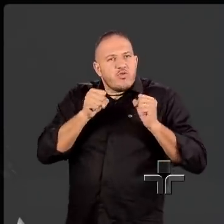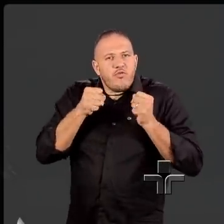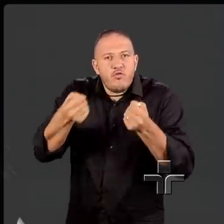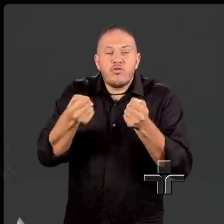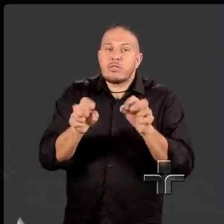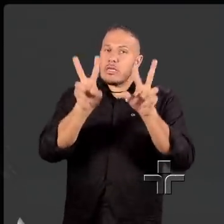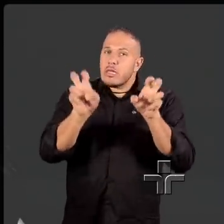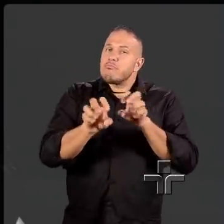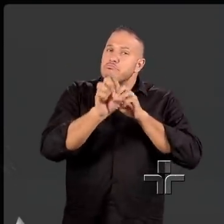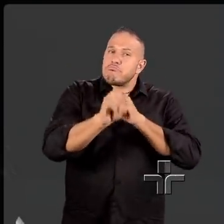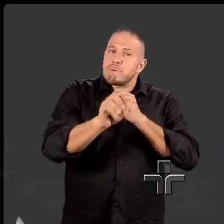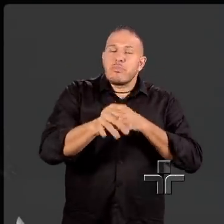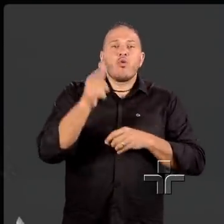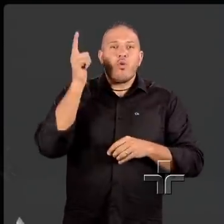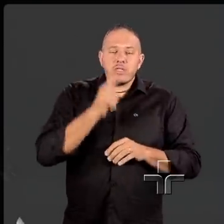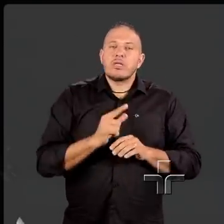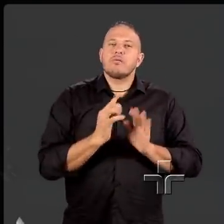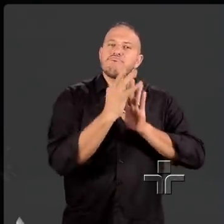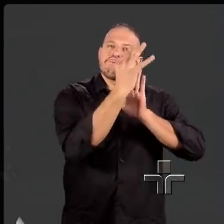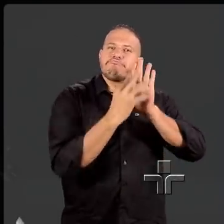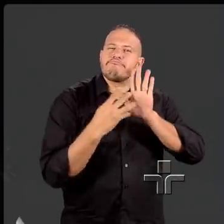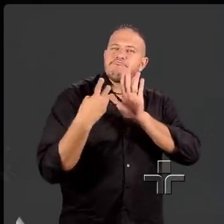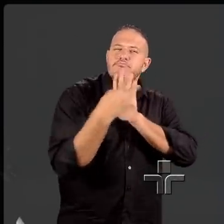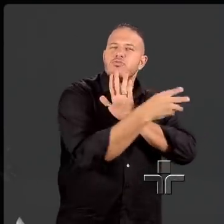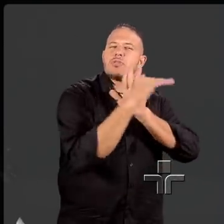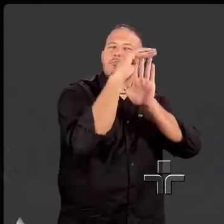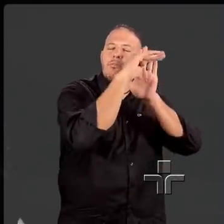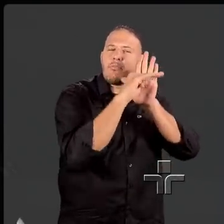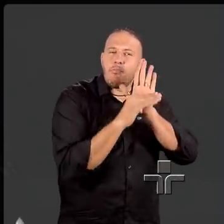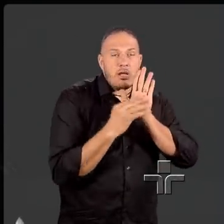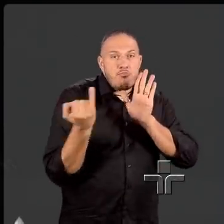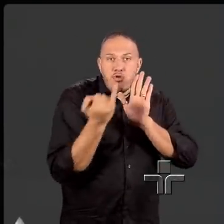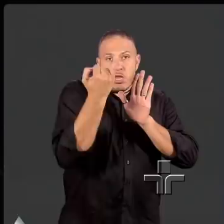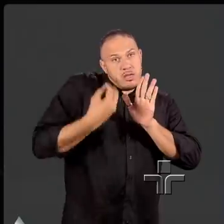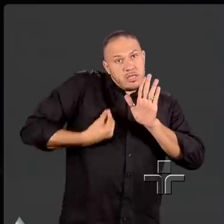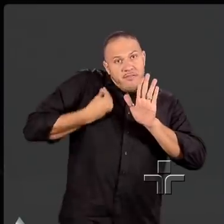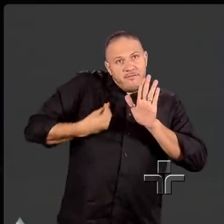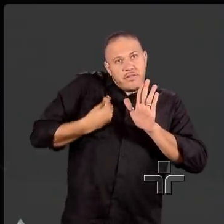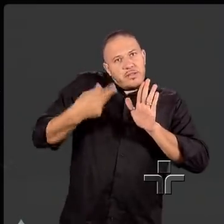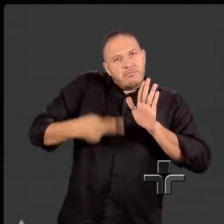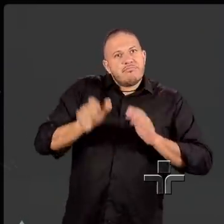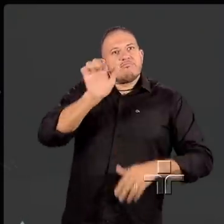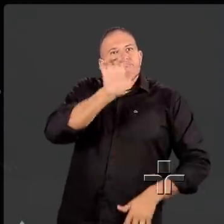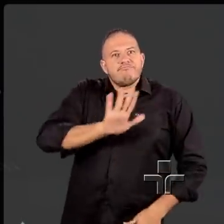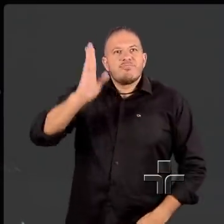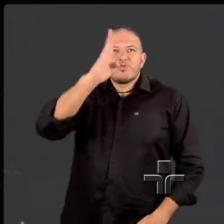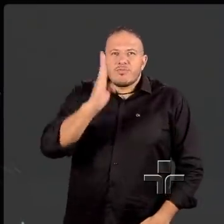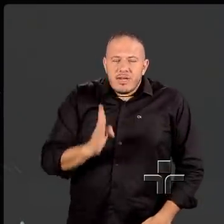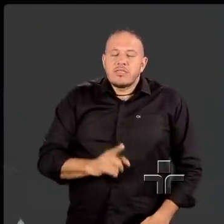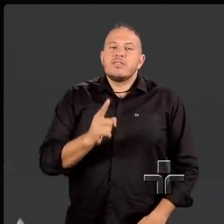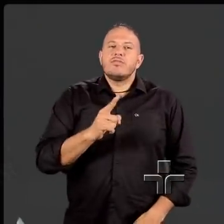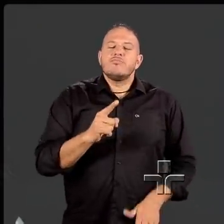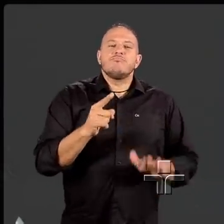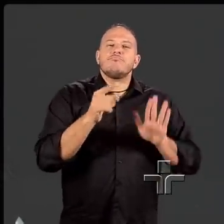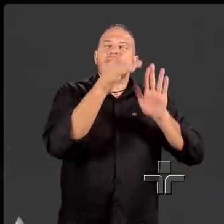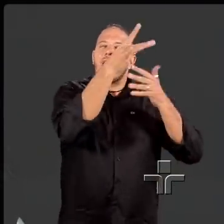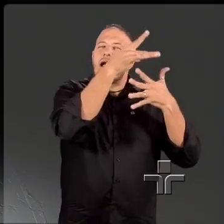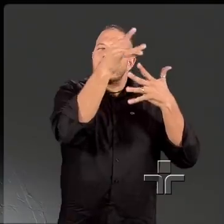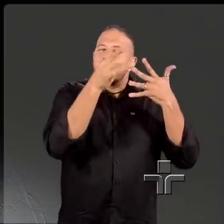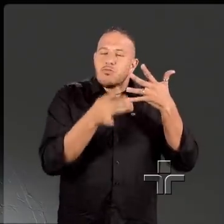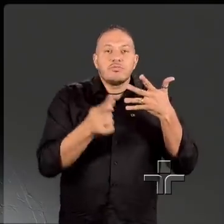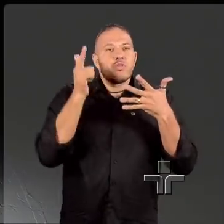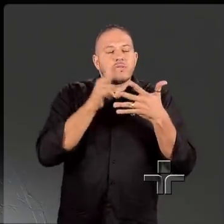possa constituir numa agenda muito importante da vida nacional e que os recursos que ela demandem estejam